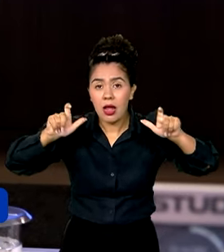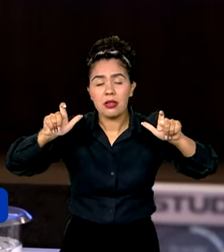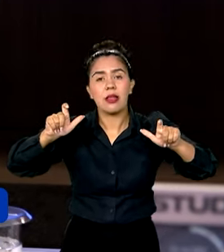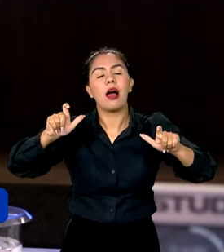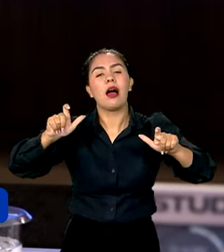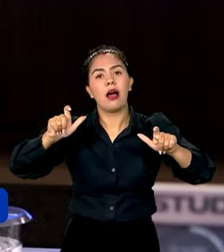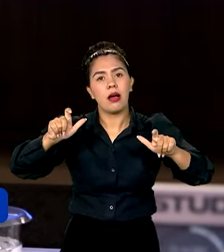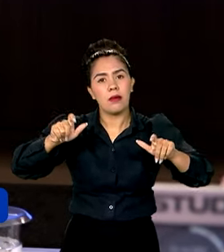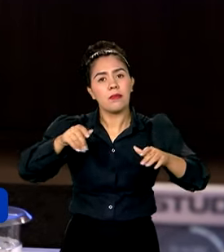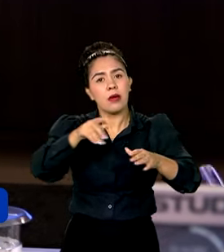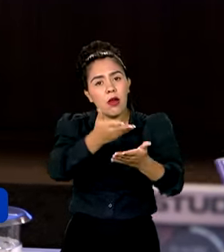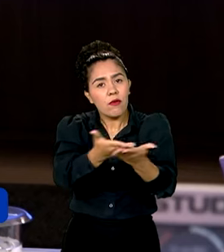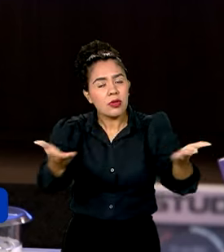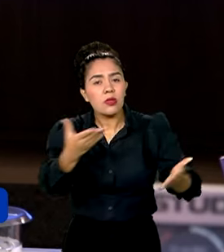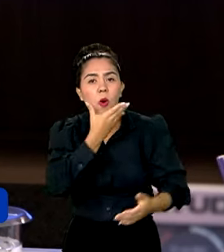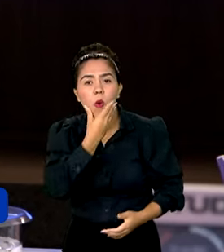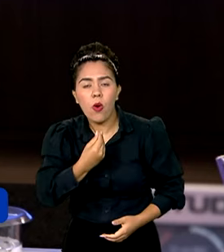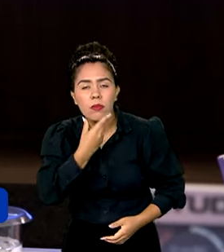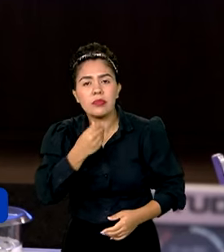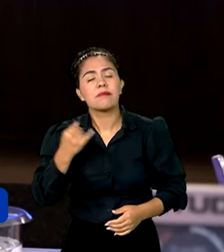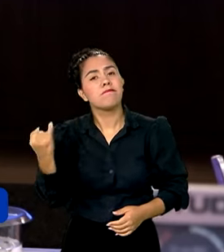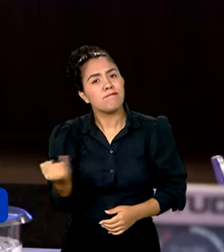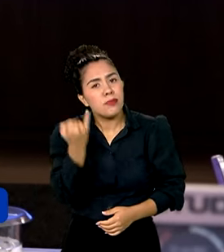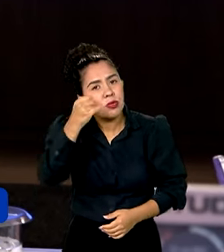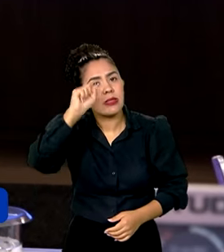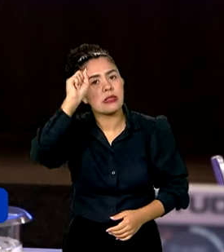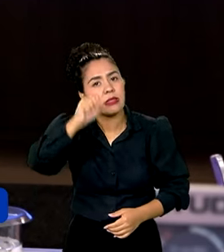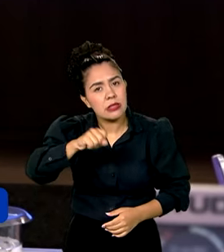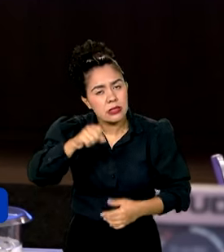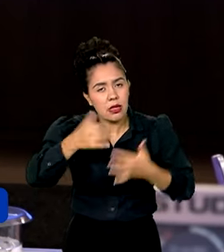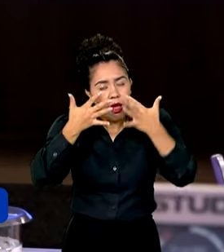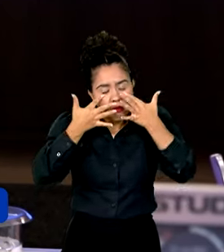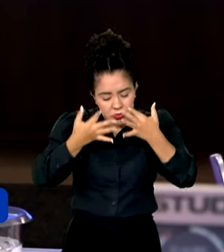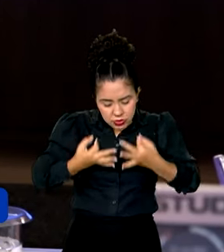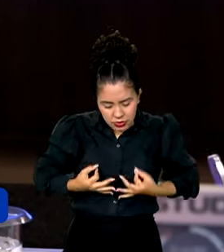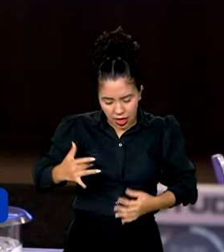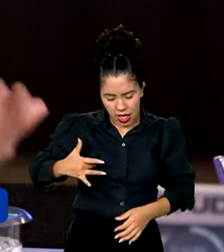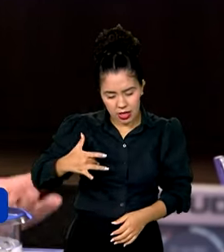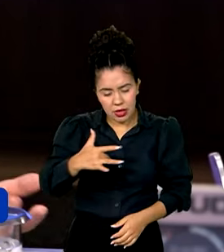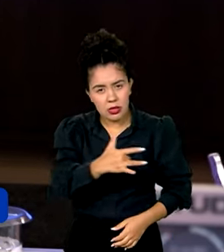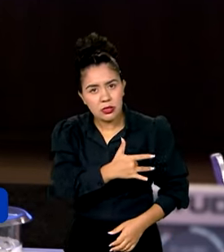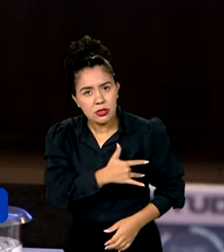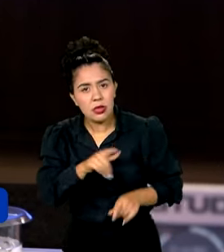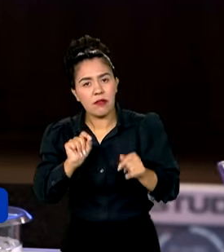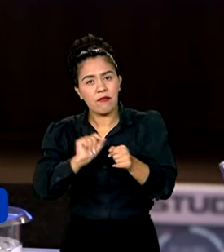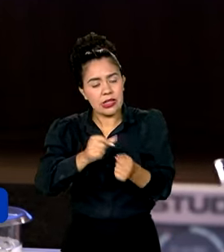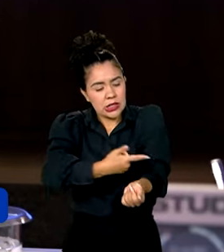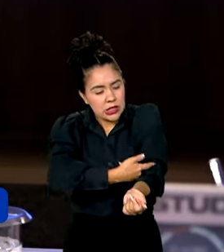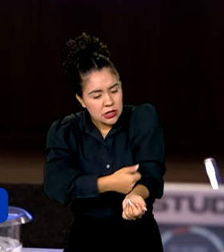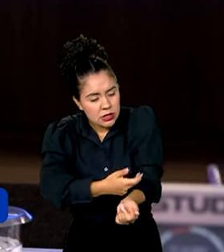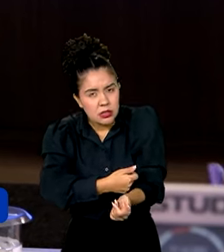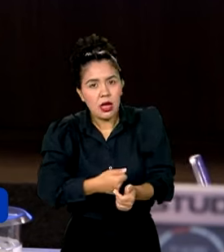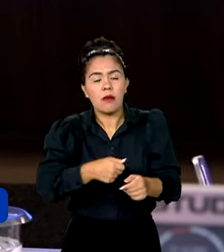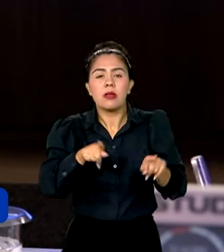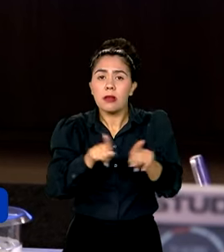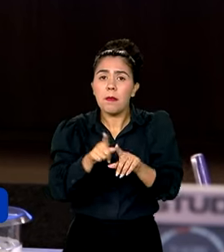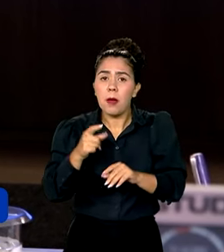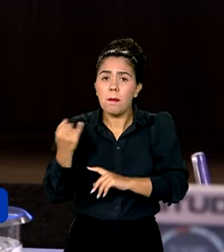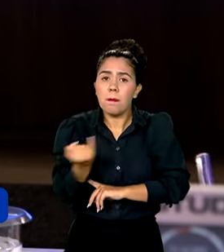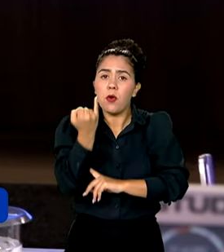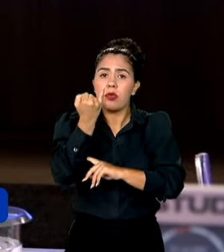eh dos seus exames periódicos da importância do Cuidado Com a saúde do da importância de procurar